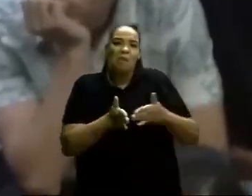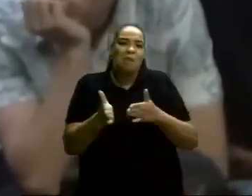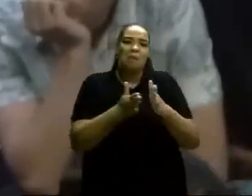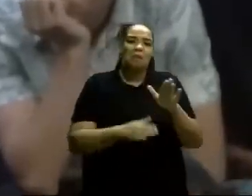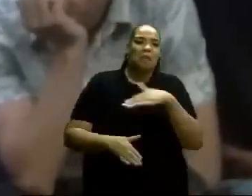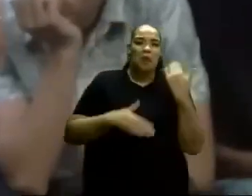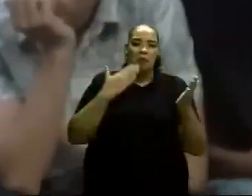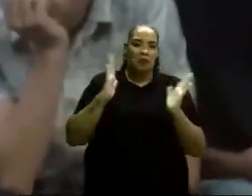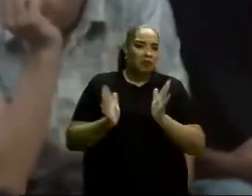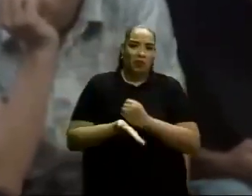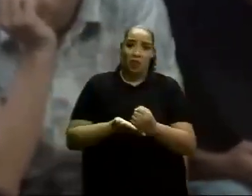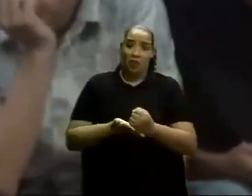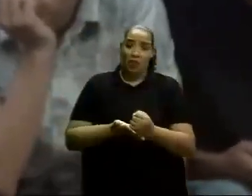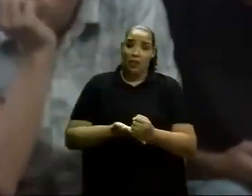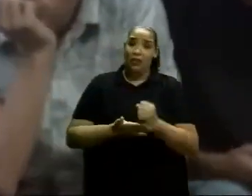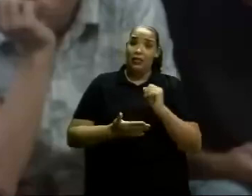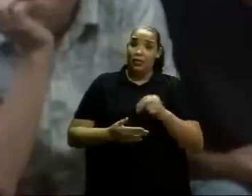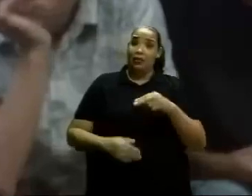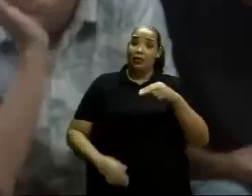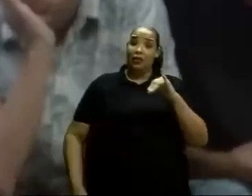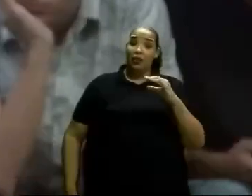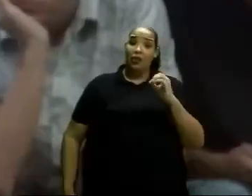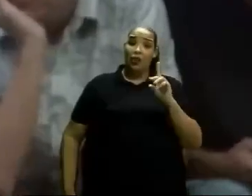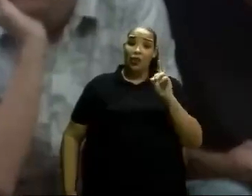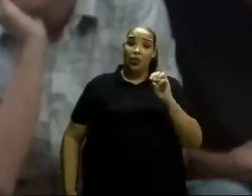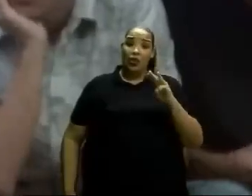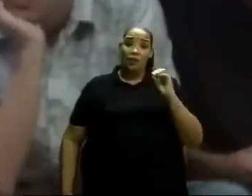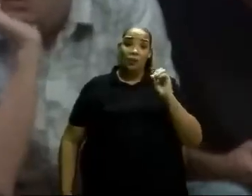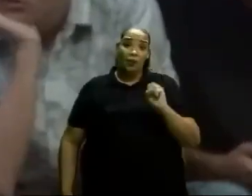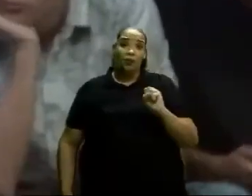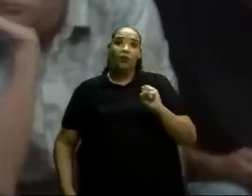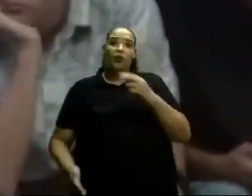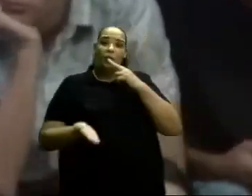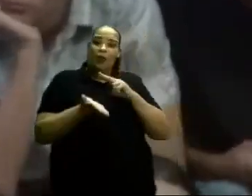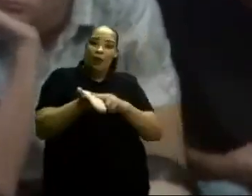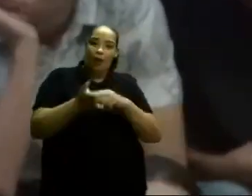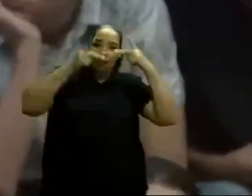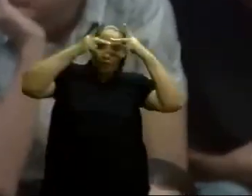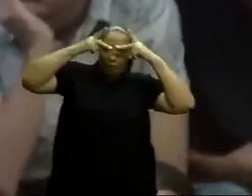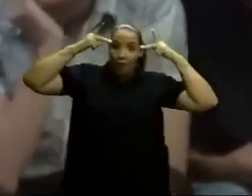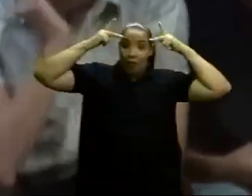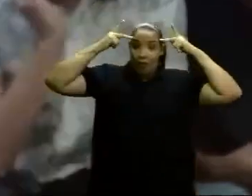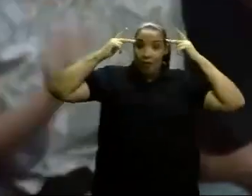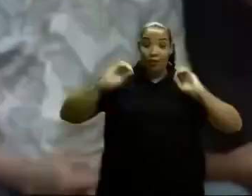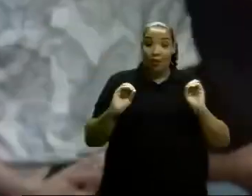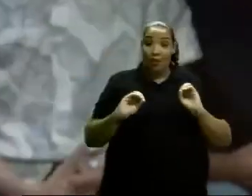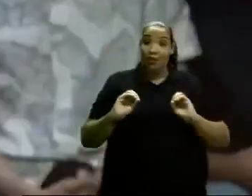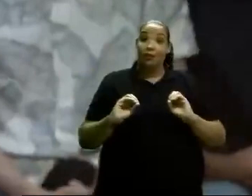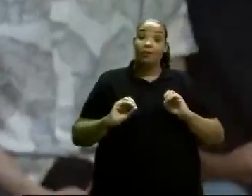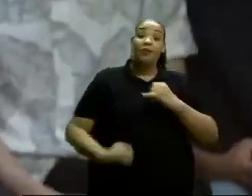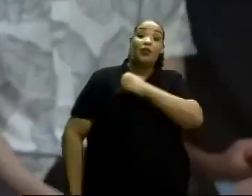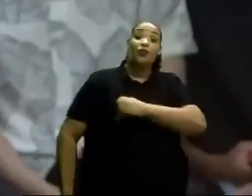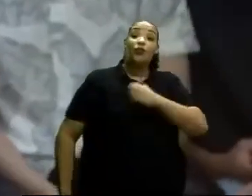nele. Se foi Nicodemos chegando, se foi José de Arimateia chegando com carta de Pilatos, João não conta. Mas o que ele